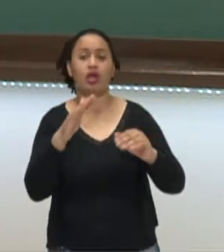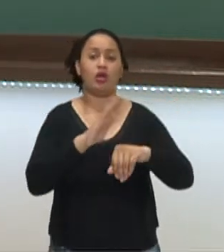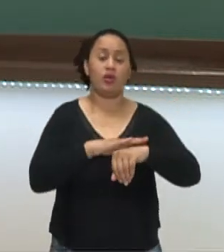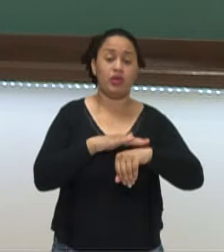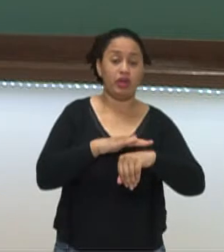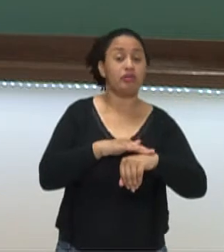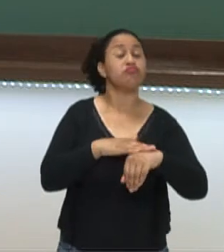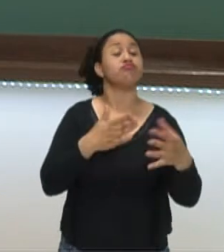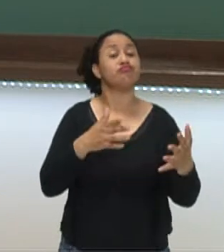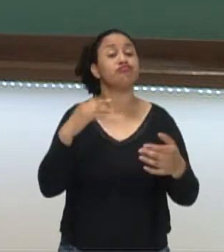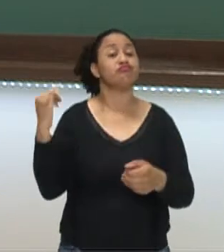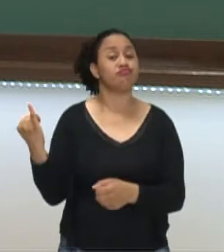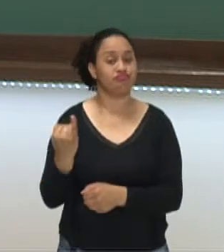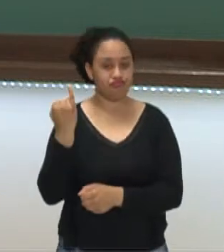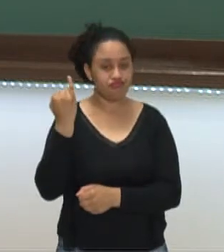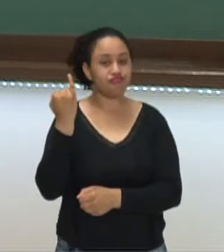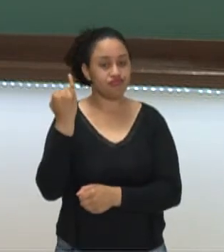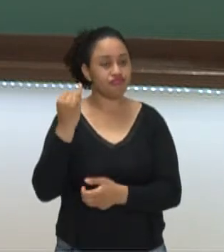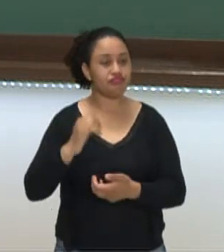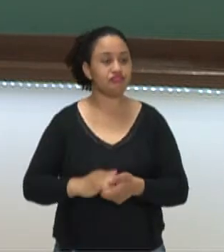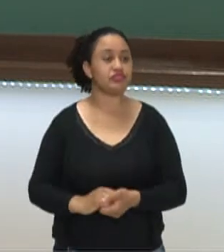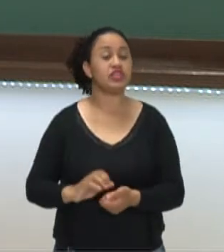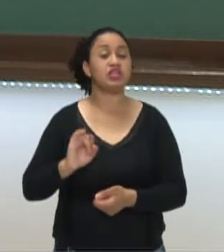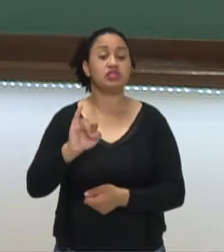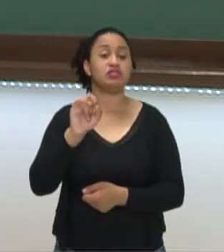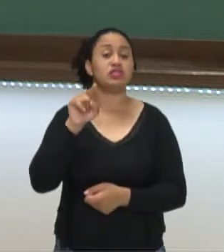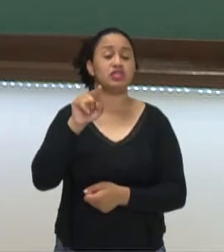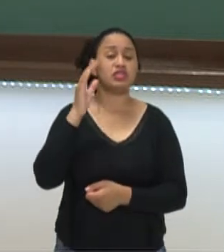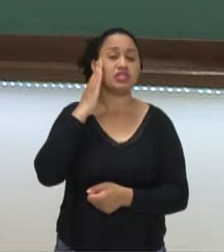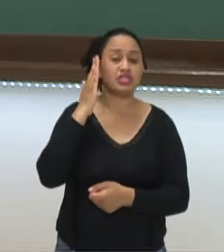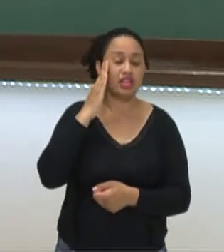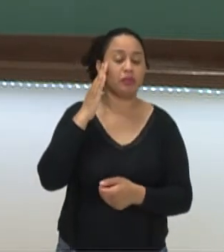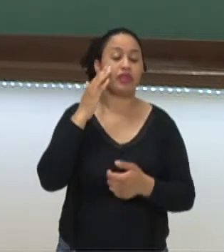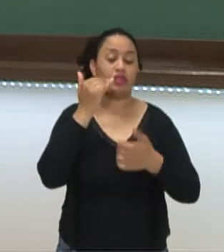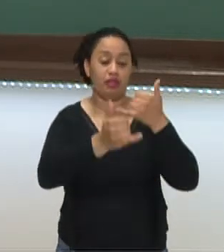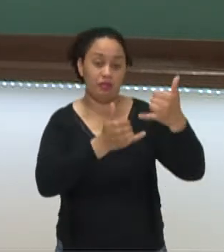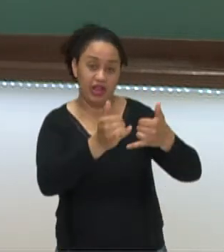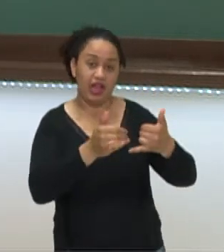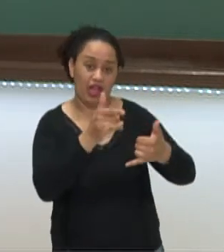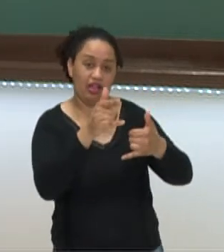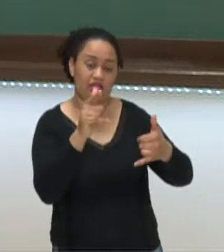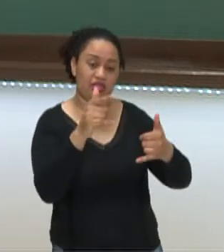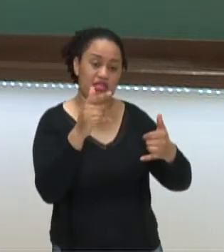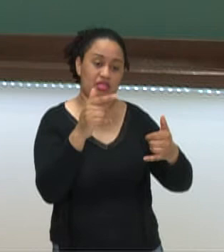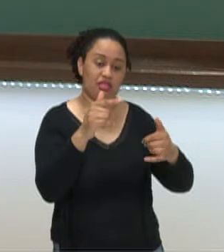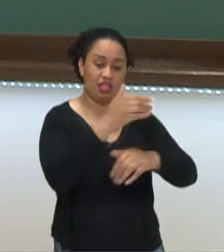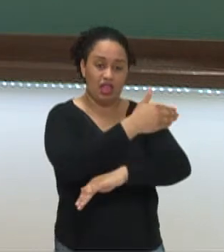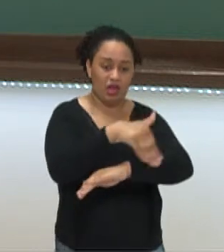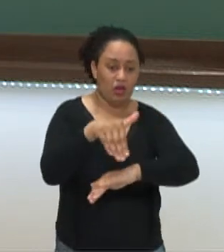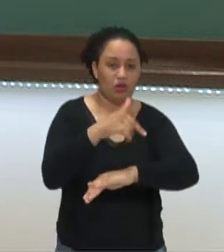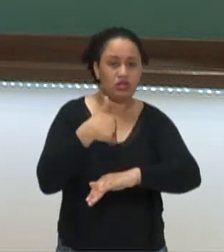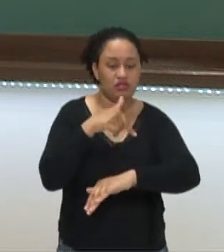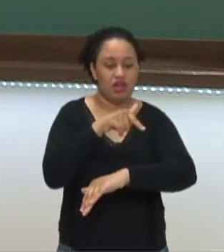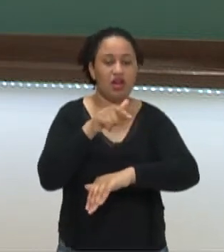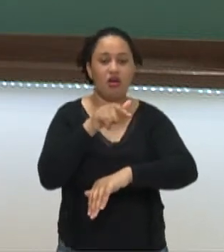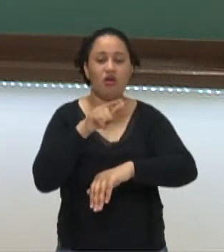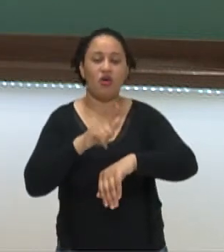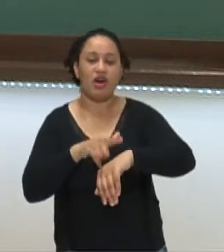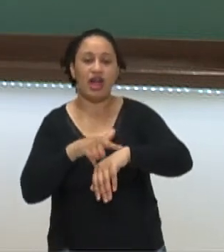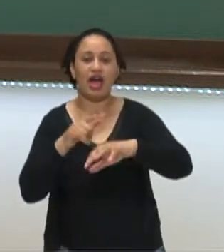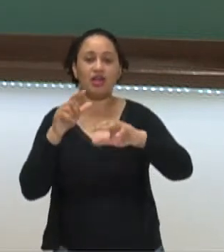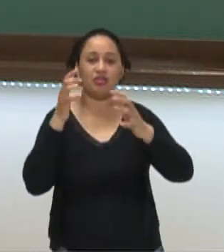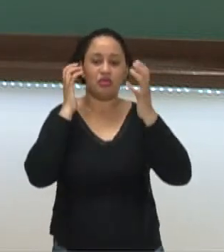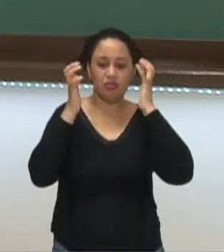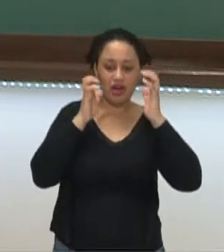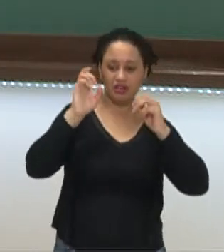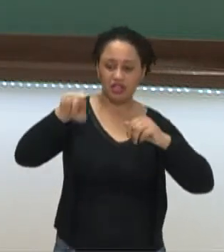Isso é importante. Se você sabe que você vai brincar na rua, você não vai colocar o seu horário de banho e imediatamente